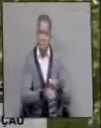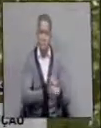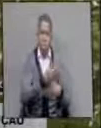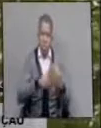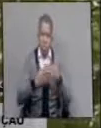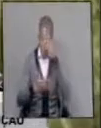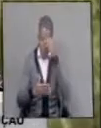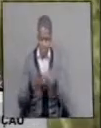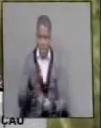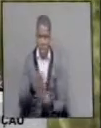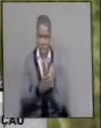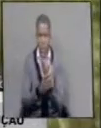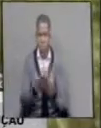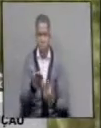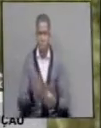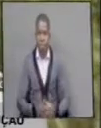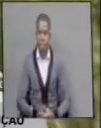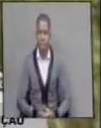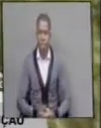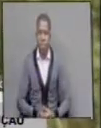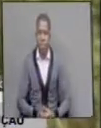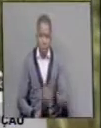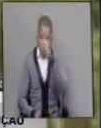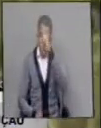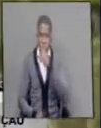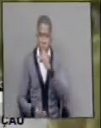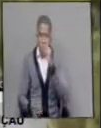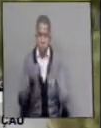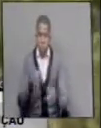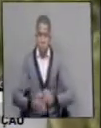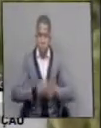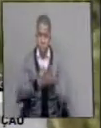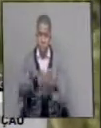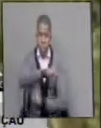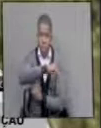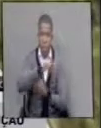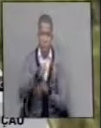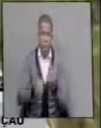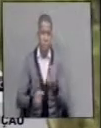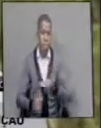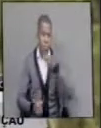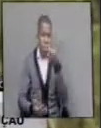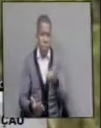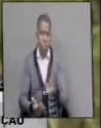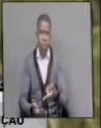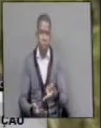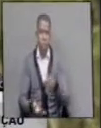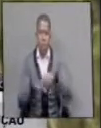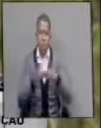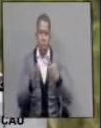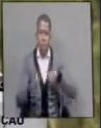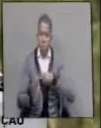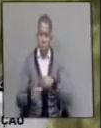produtores uma vez que o governo olhar por nós vamos dar financiamento vamos a cortar